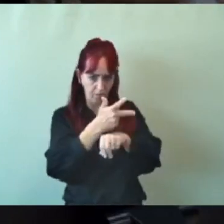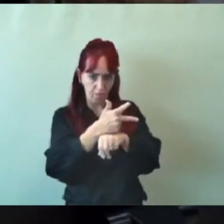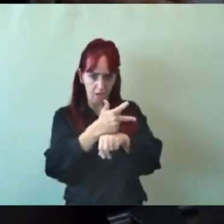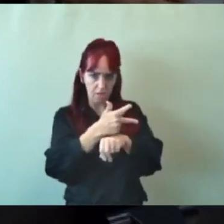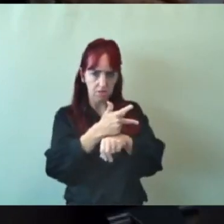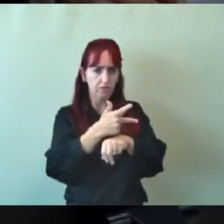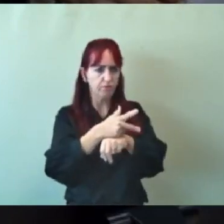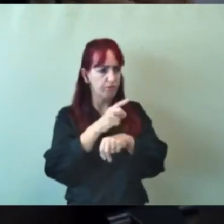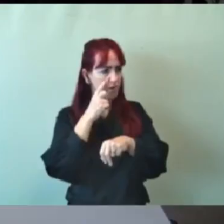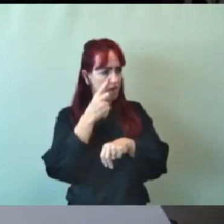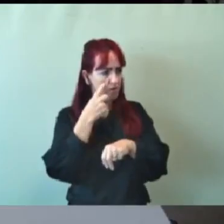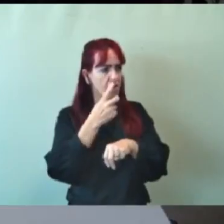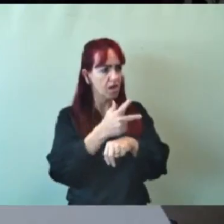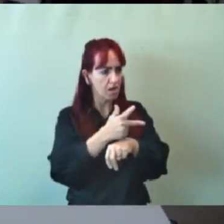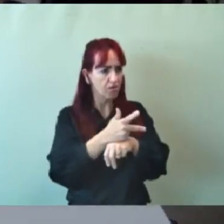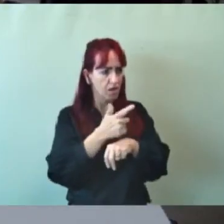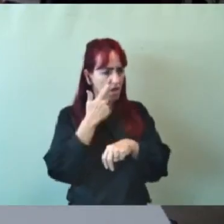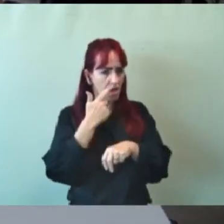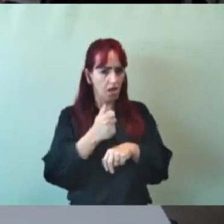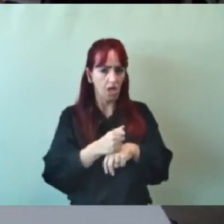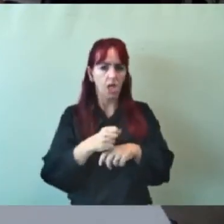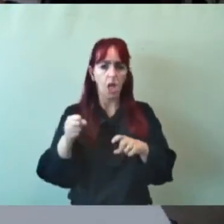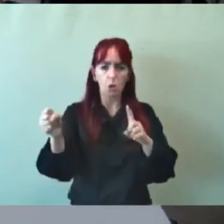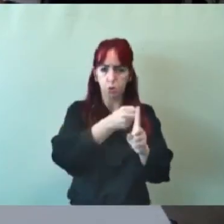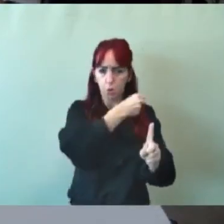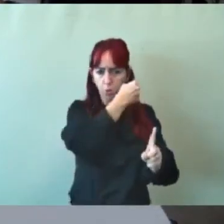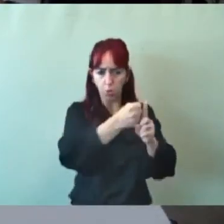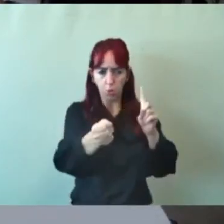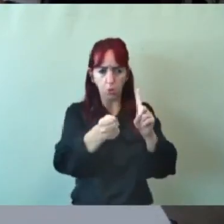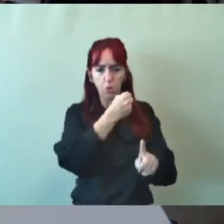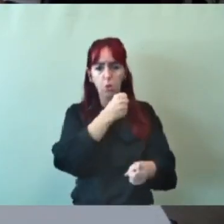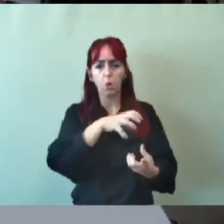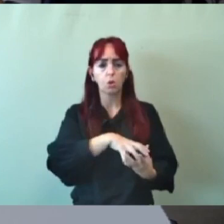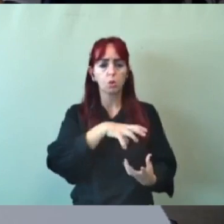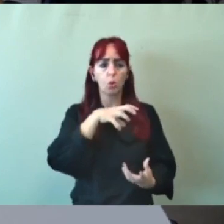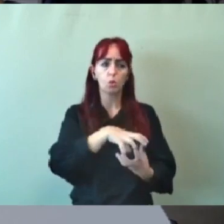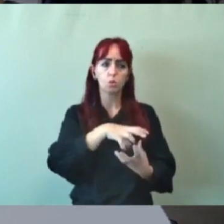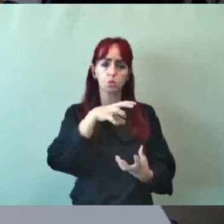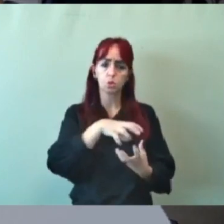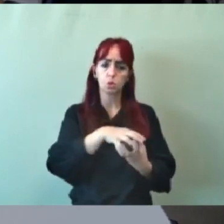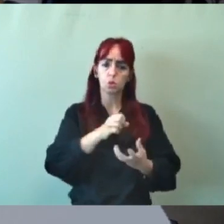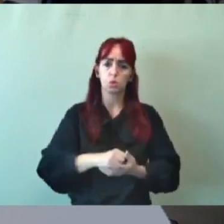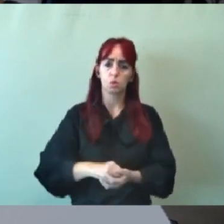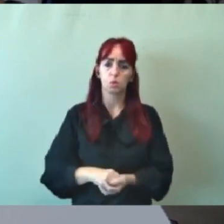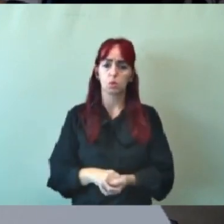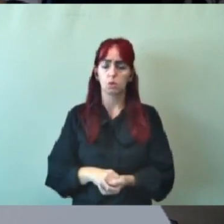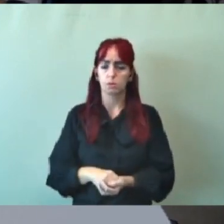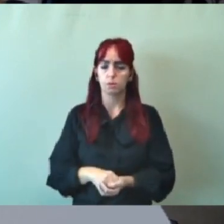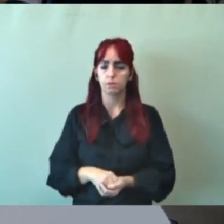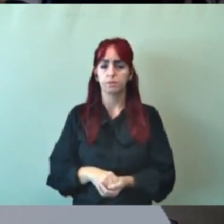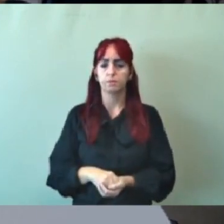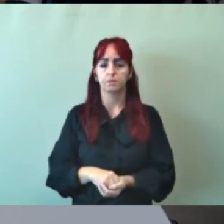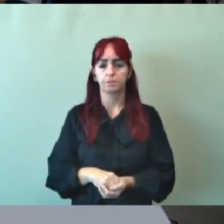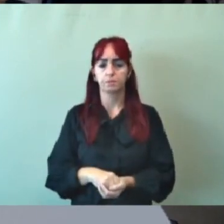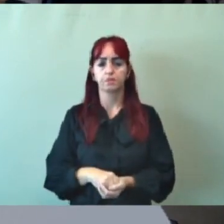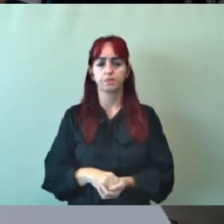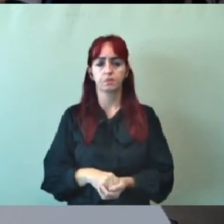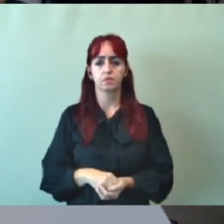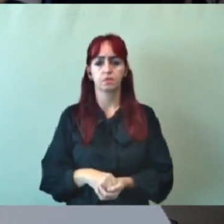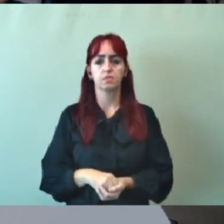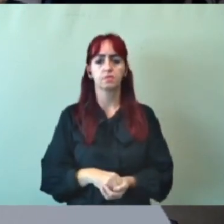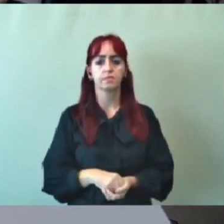agrediu fisicamente, brutalmente, o idoso. Brutalmente. Motoboy com o taxista. Exatamente. Ah, então tá bom.